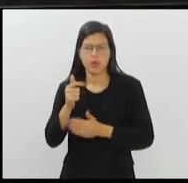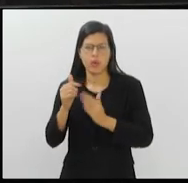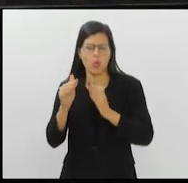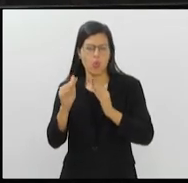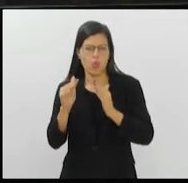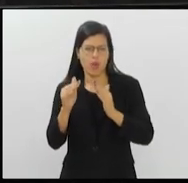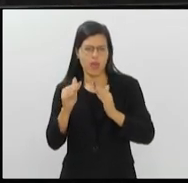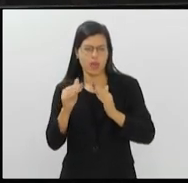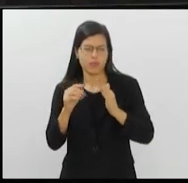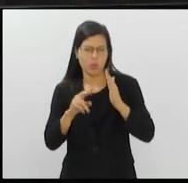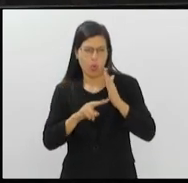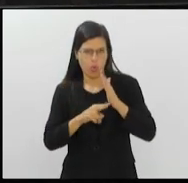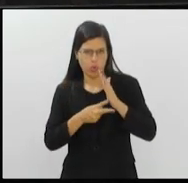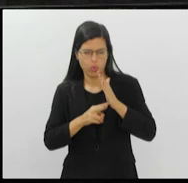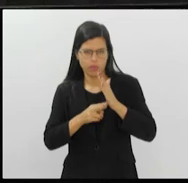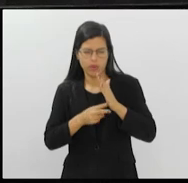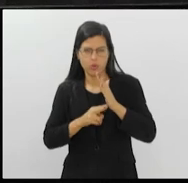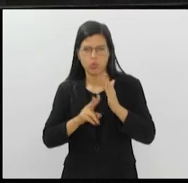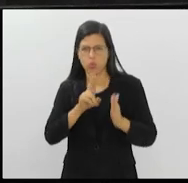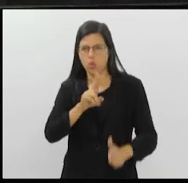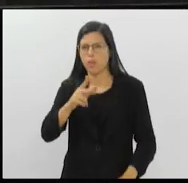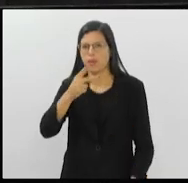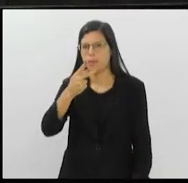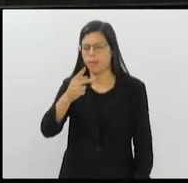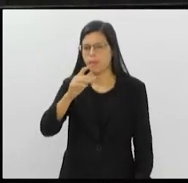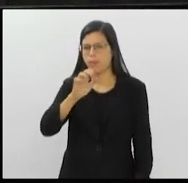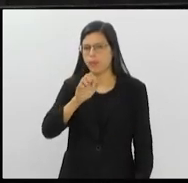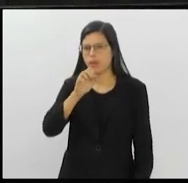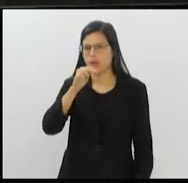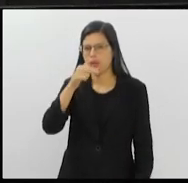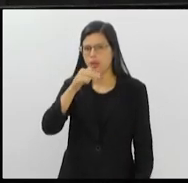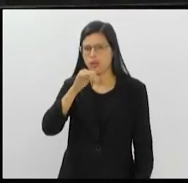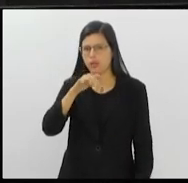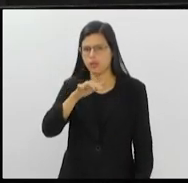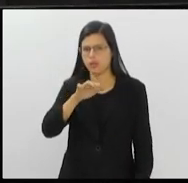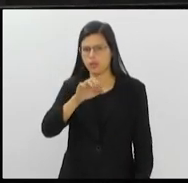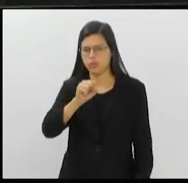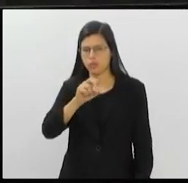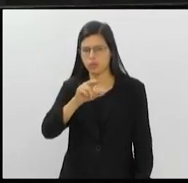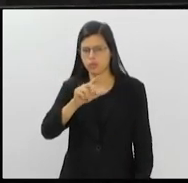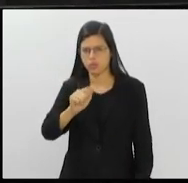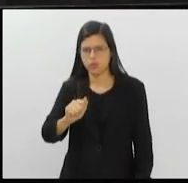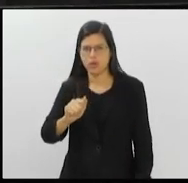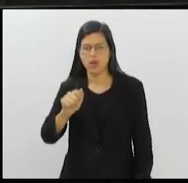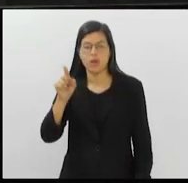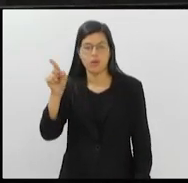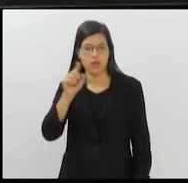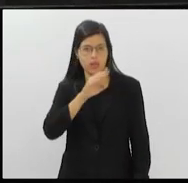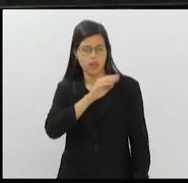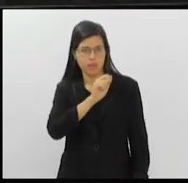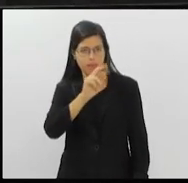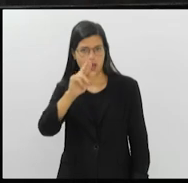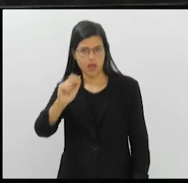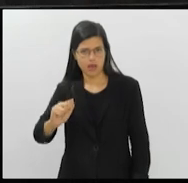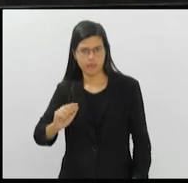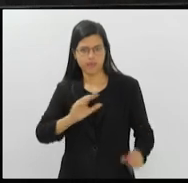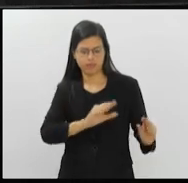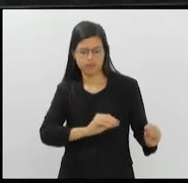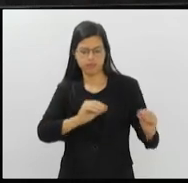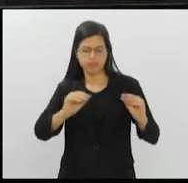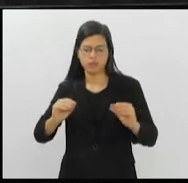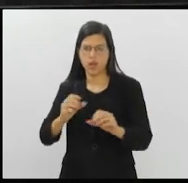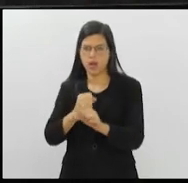Península, na Barra da Tijuca. Eu me mudei para a Península em 2008, e ao longo